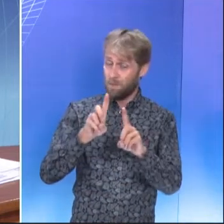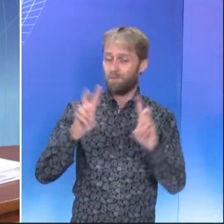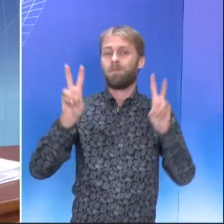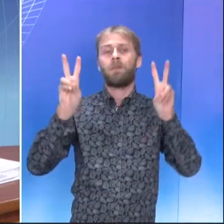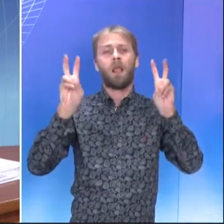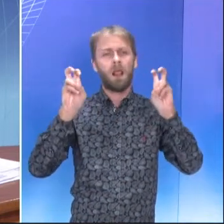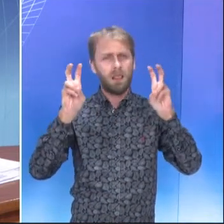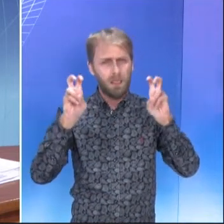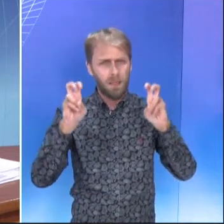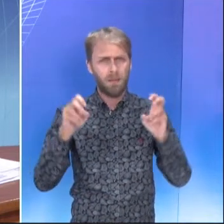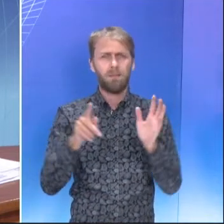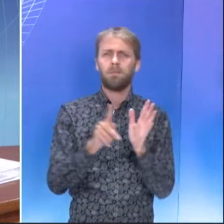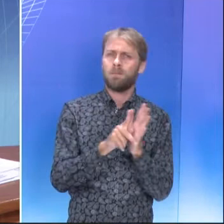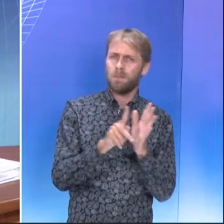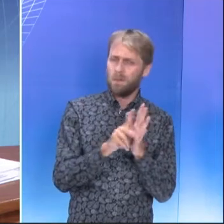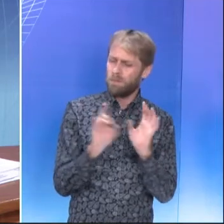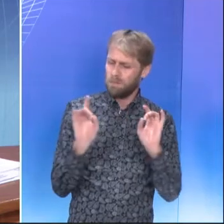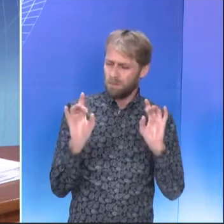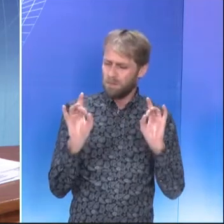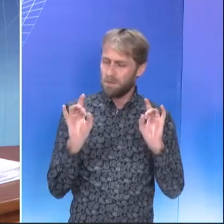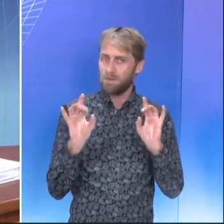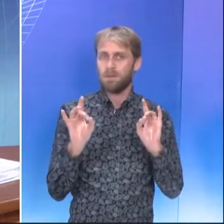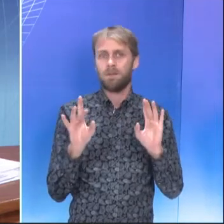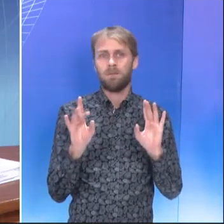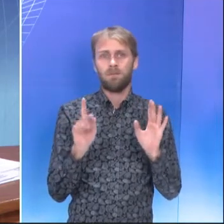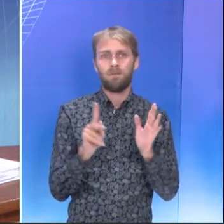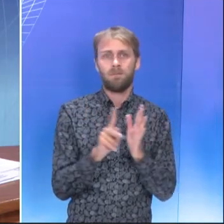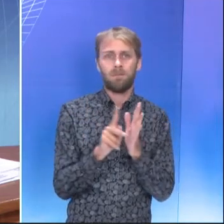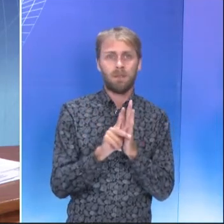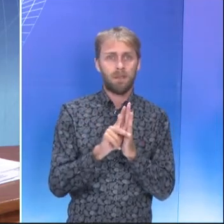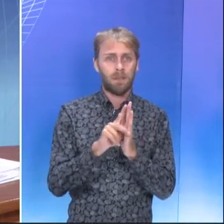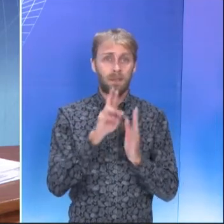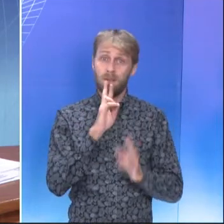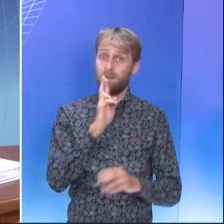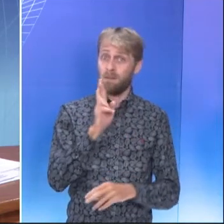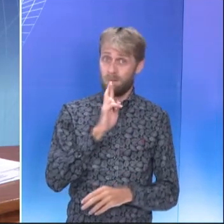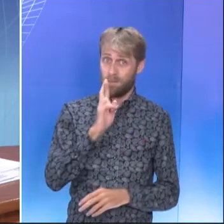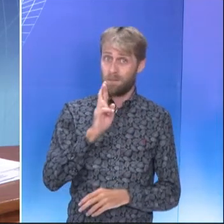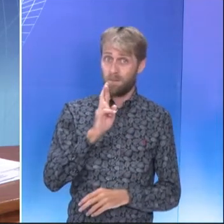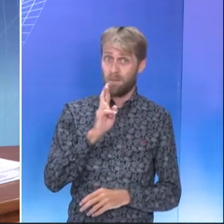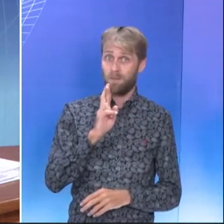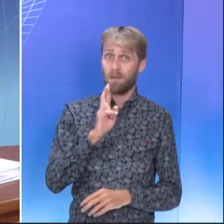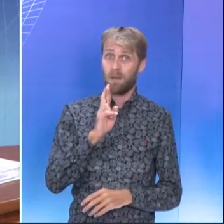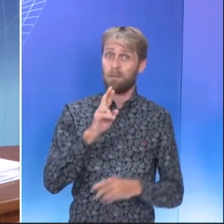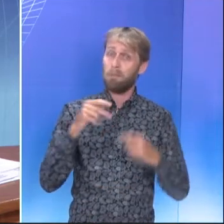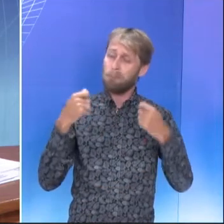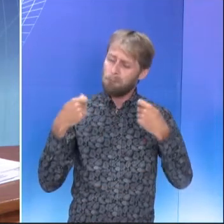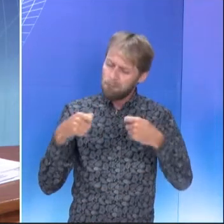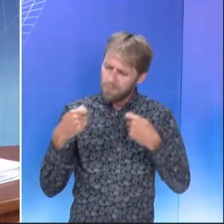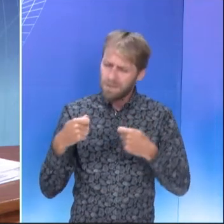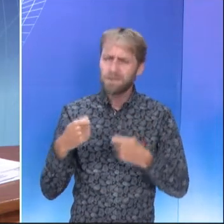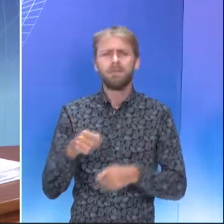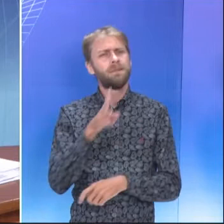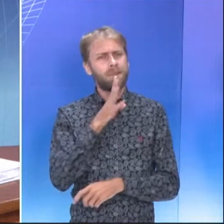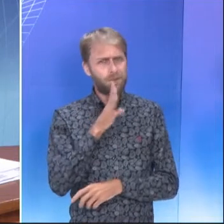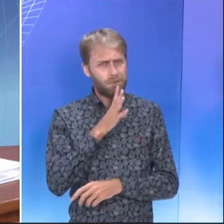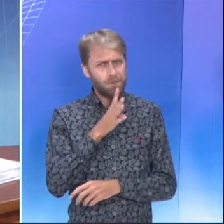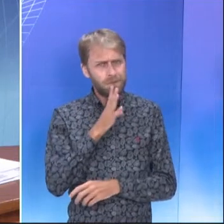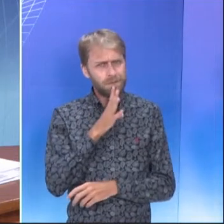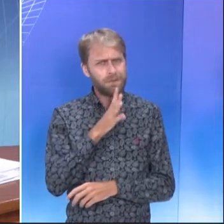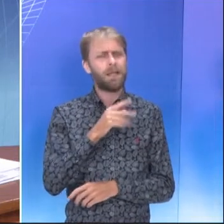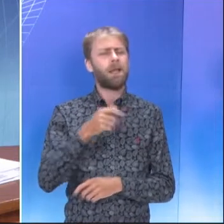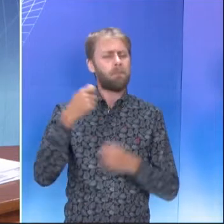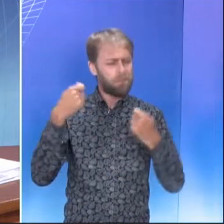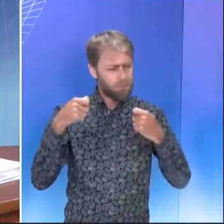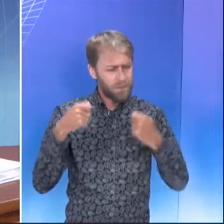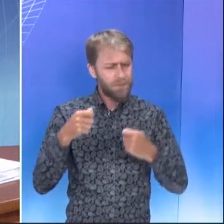são abordados lá e para conseguir resolver essas questões, você tem que ter conhecimentos e habilidades